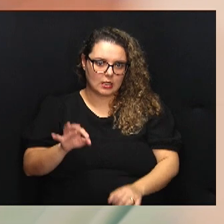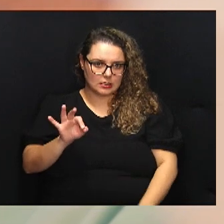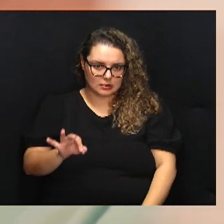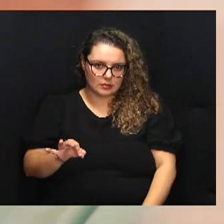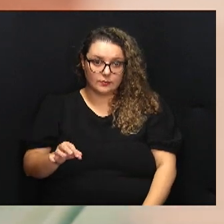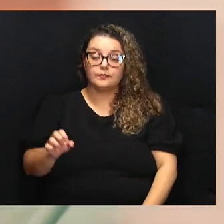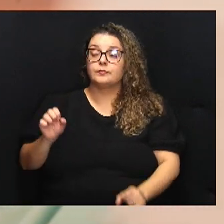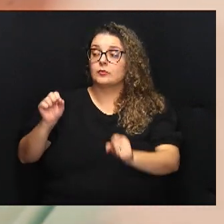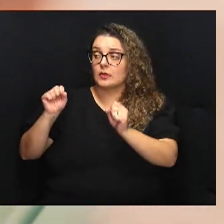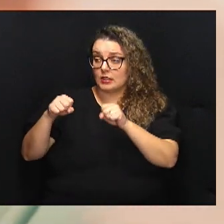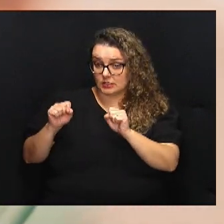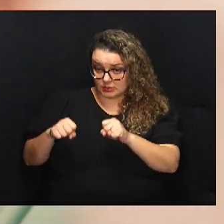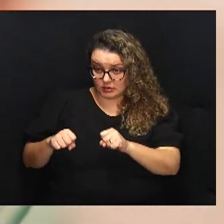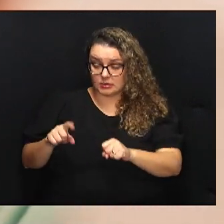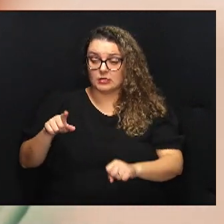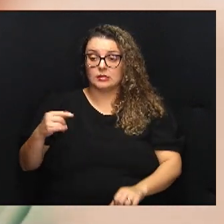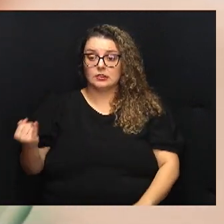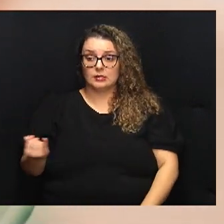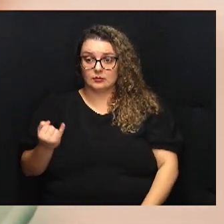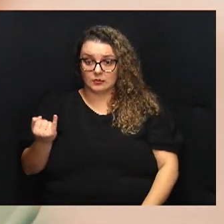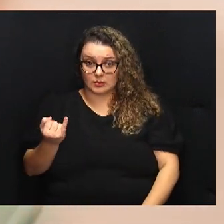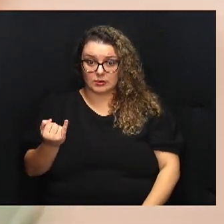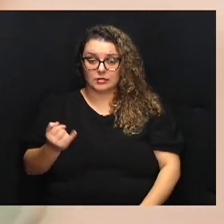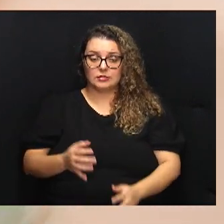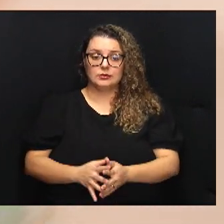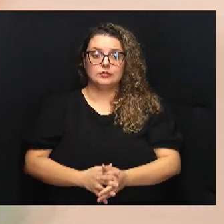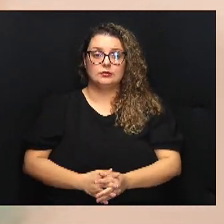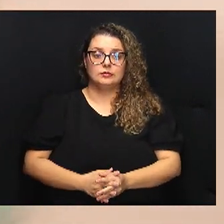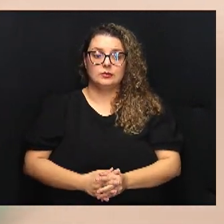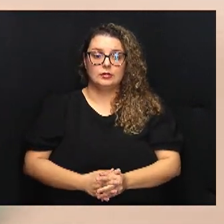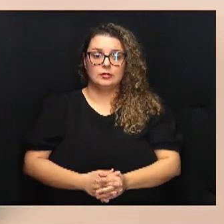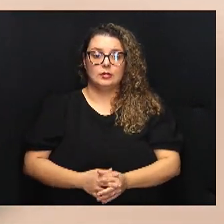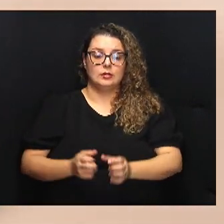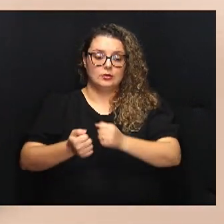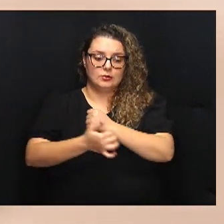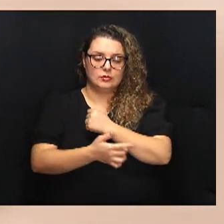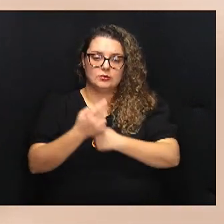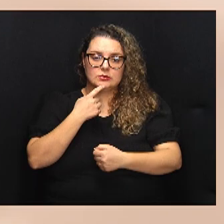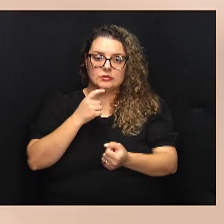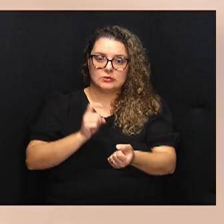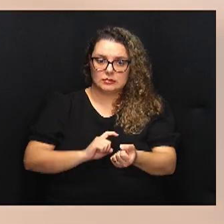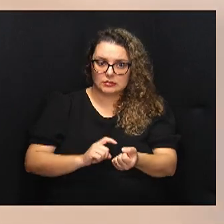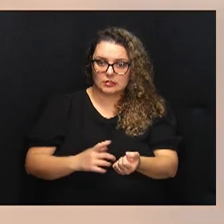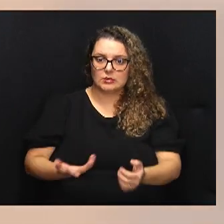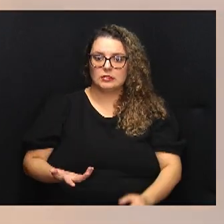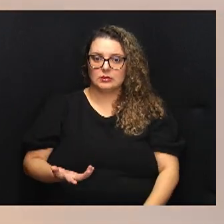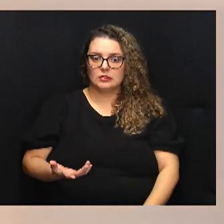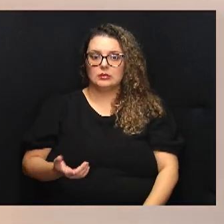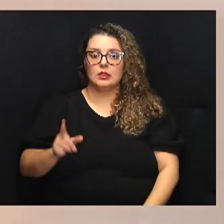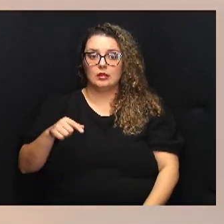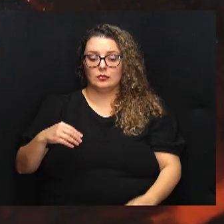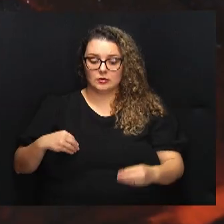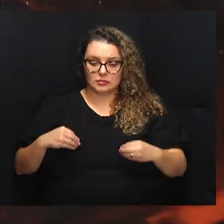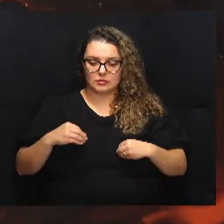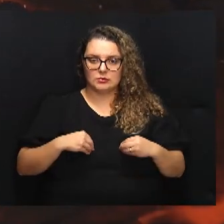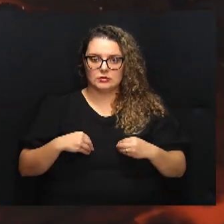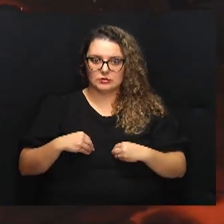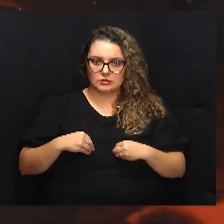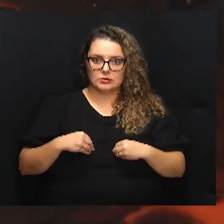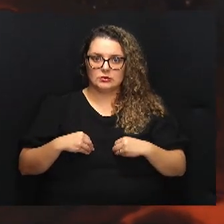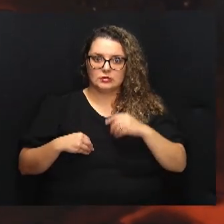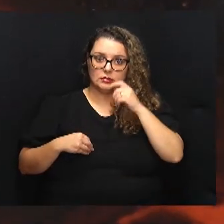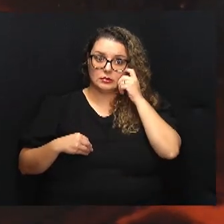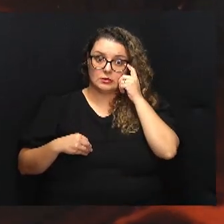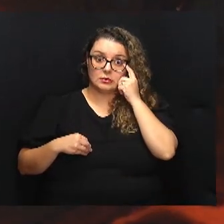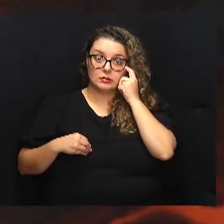É válido, né? O sangue oculto nas fezes nada mais é do que um exame que você vai